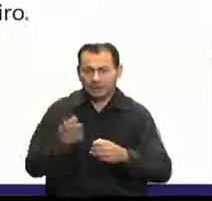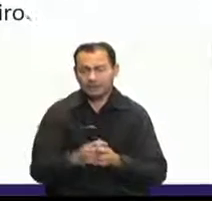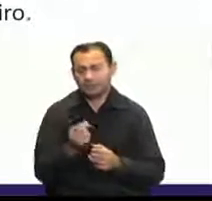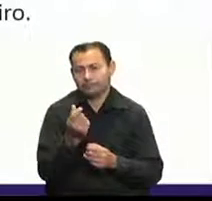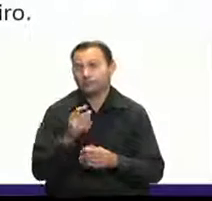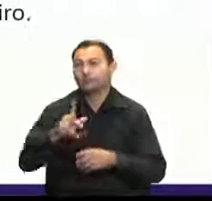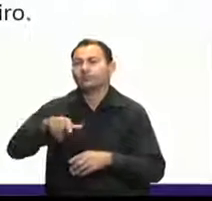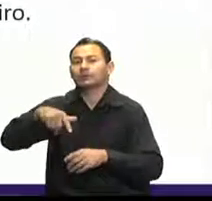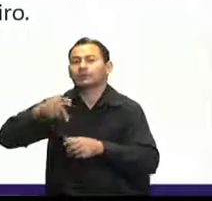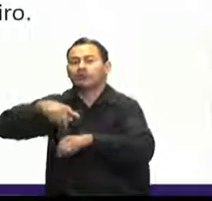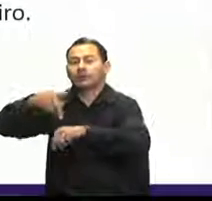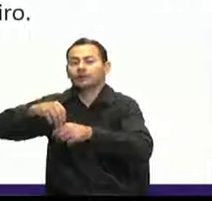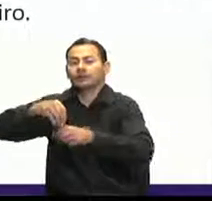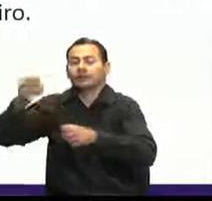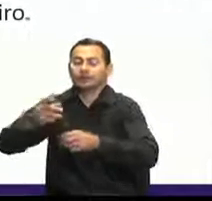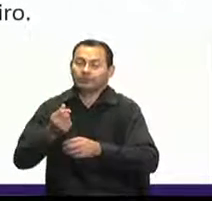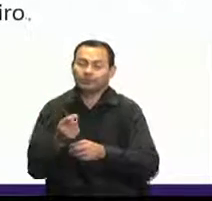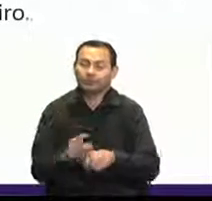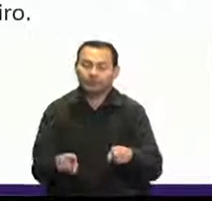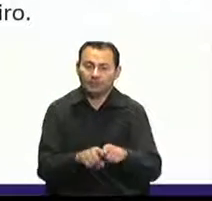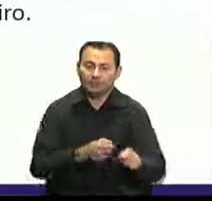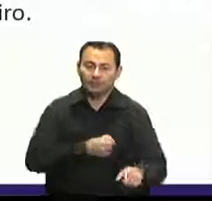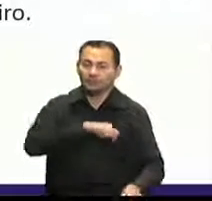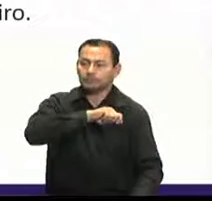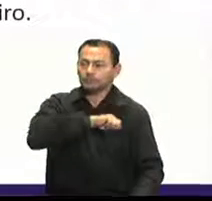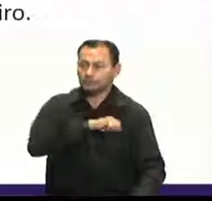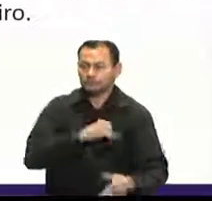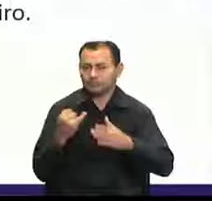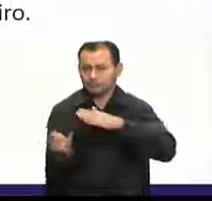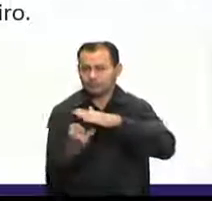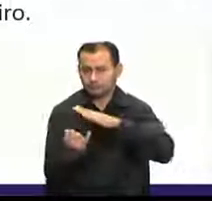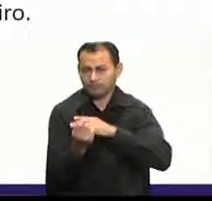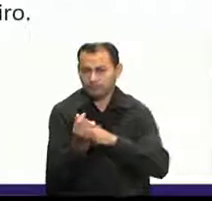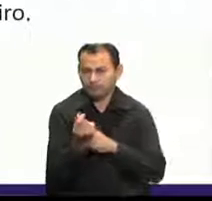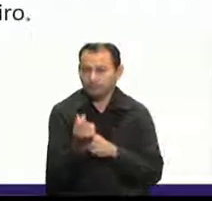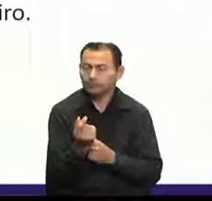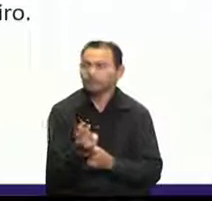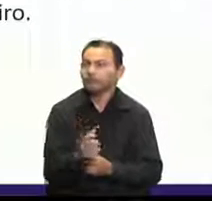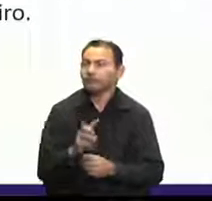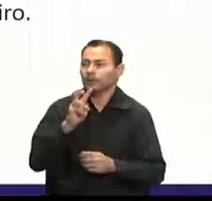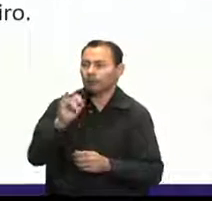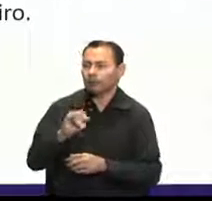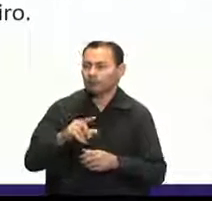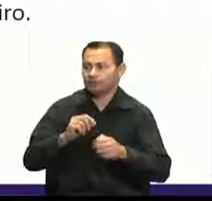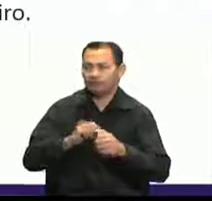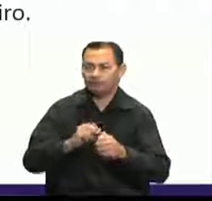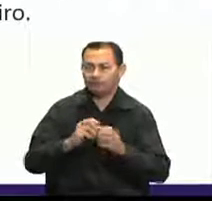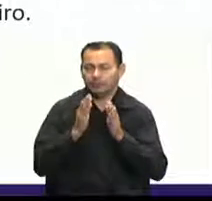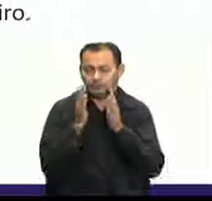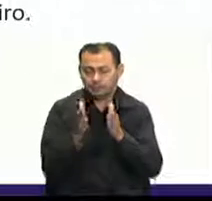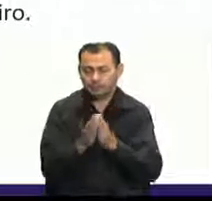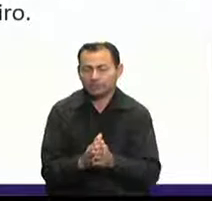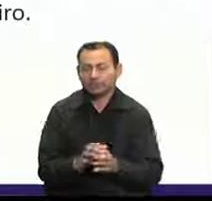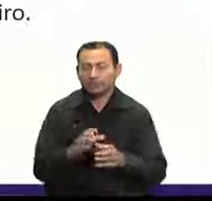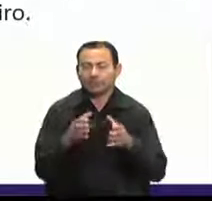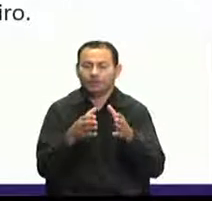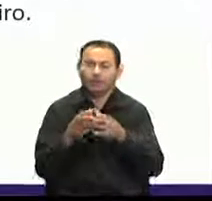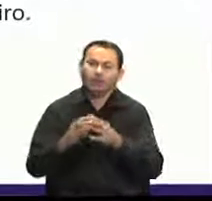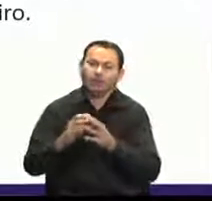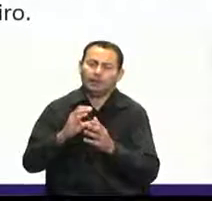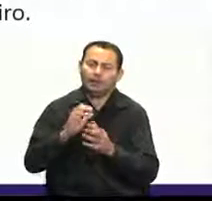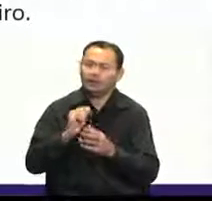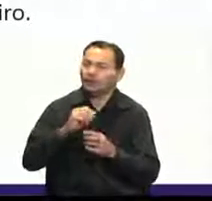em moeda estrangeira e também pela fiscalização das instituições financeiras que vão operar nesse segmento como as casas de